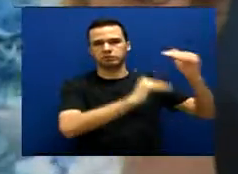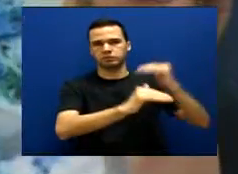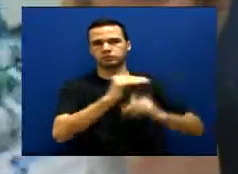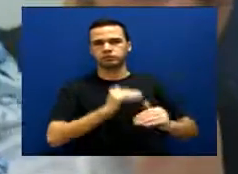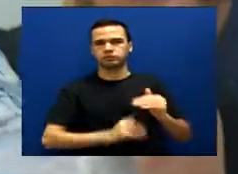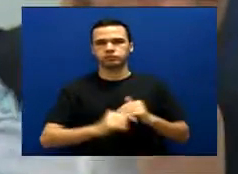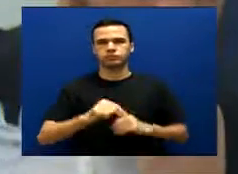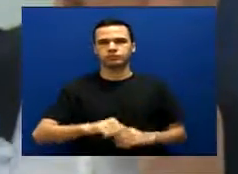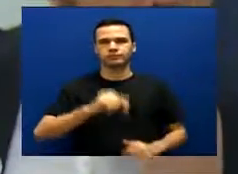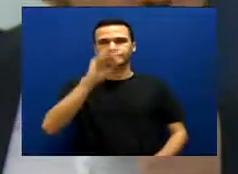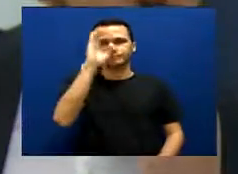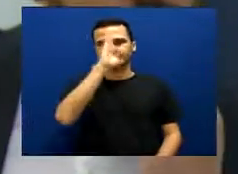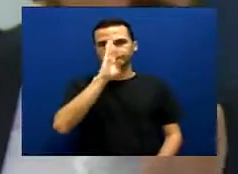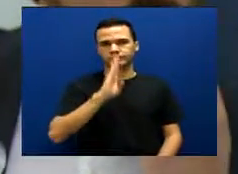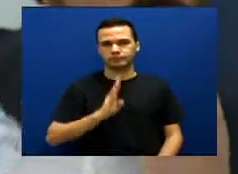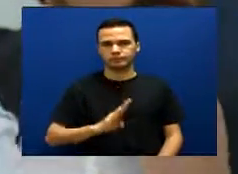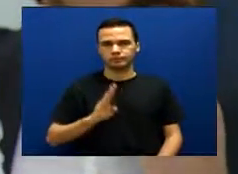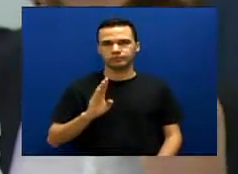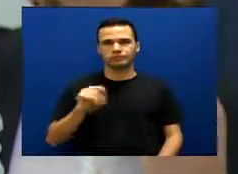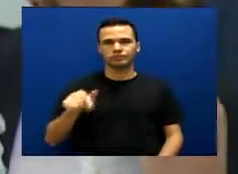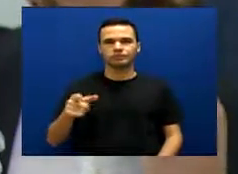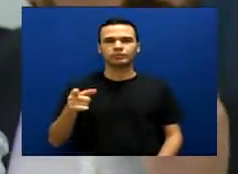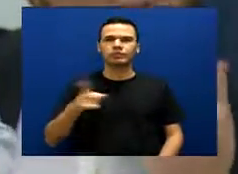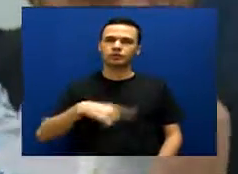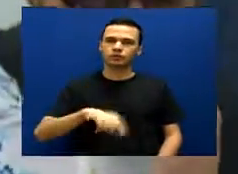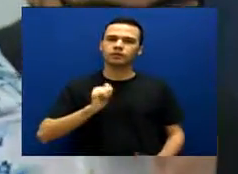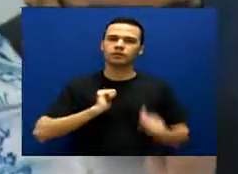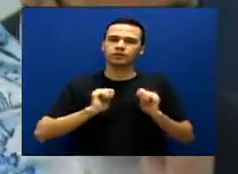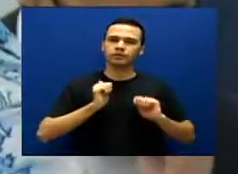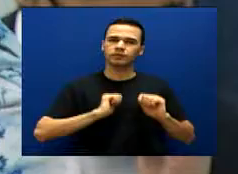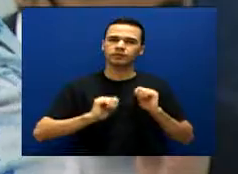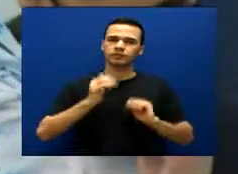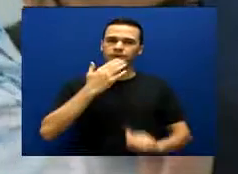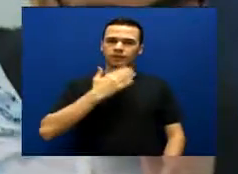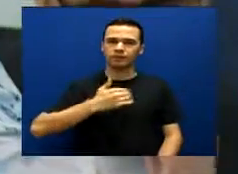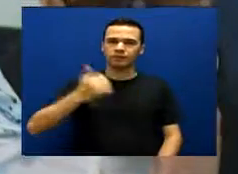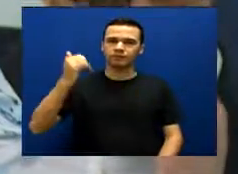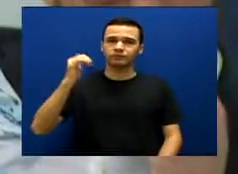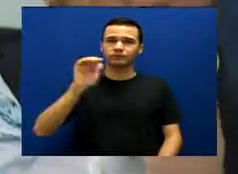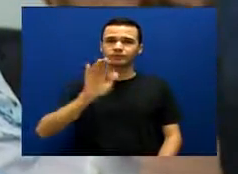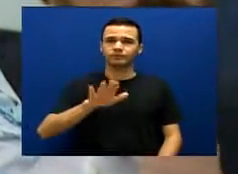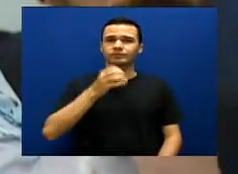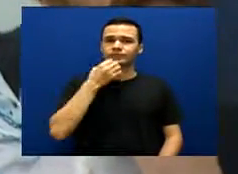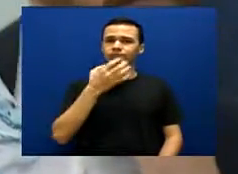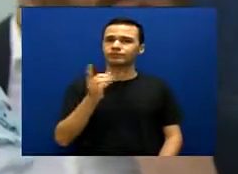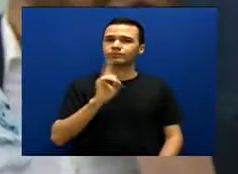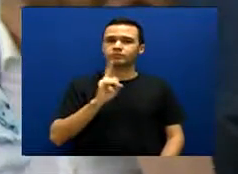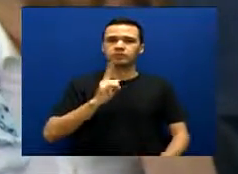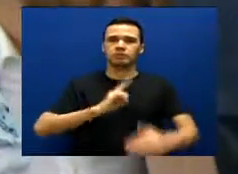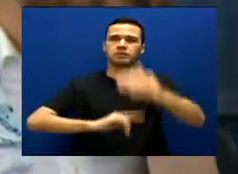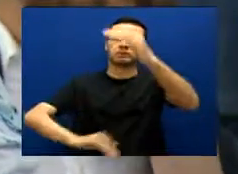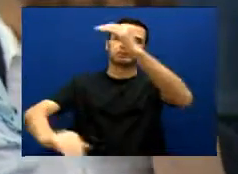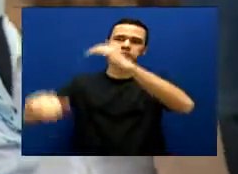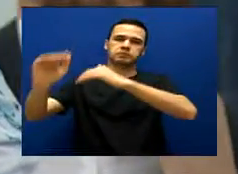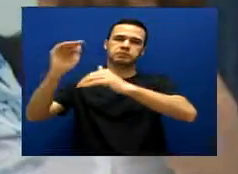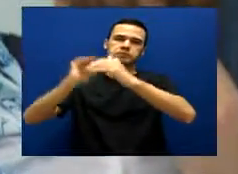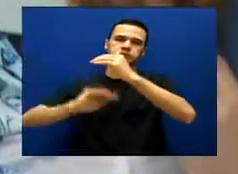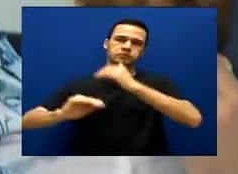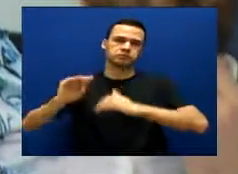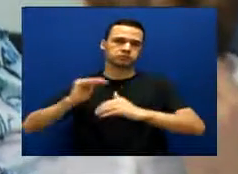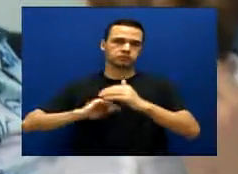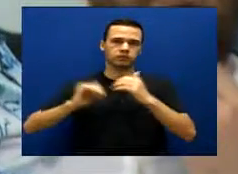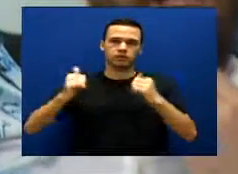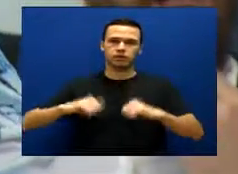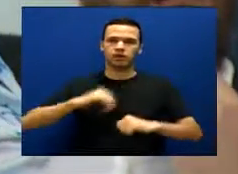gente vive no Brasil, né? As nossas esperanças de uma melhora, infelizmente, morrem agoureiras.